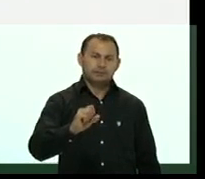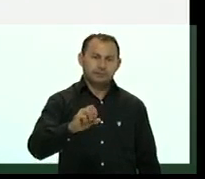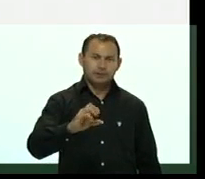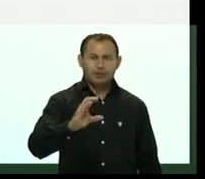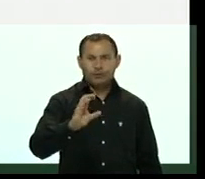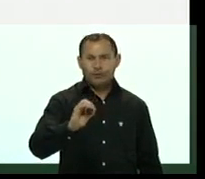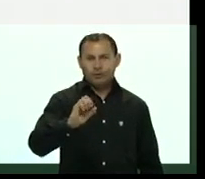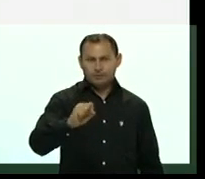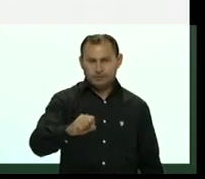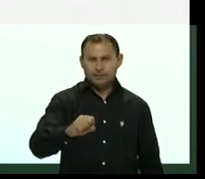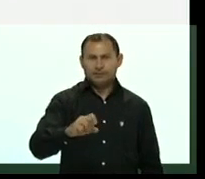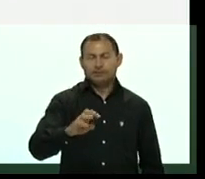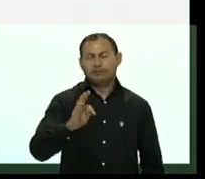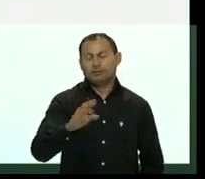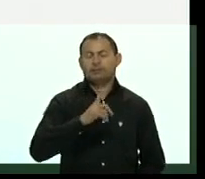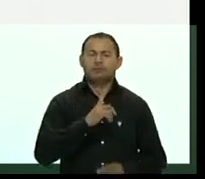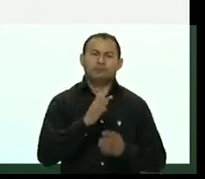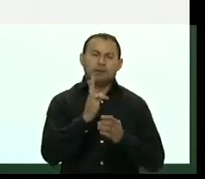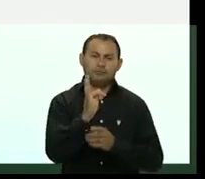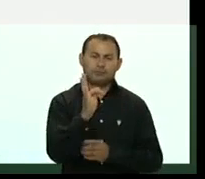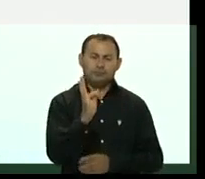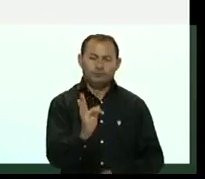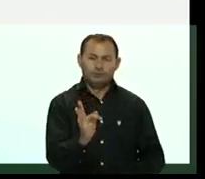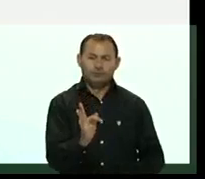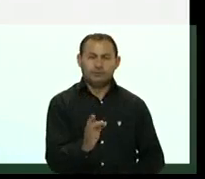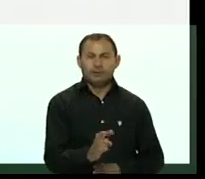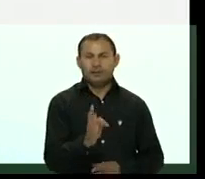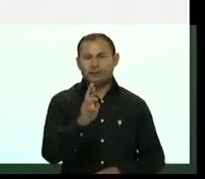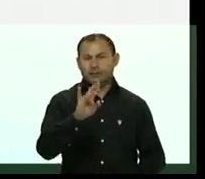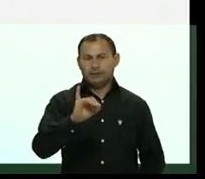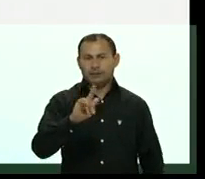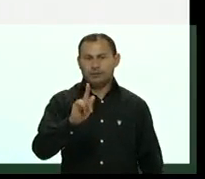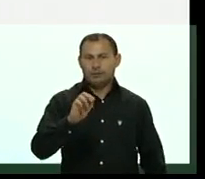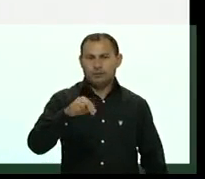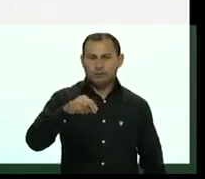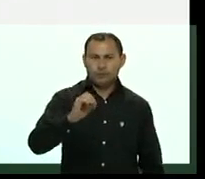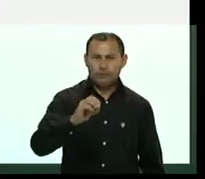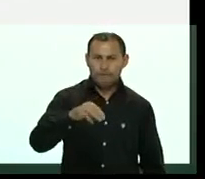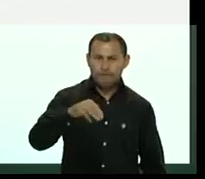trabalhando com cosseno, temos então uma função trigonométrica, tá?